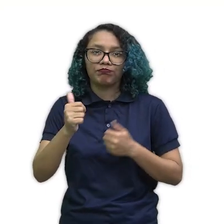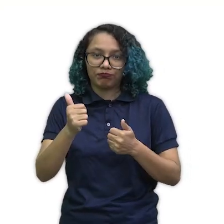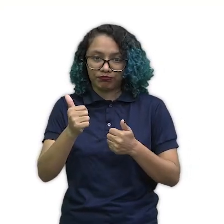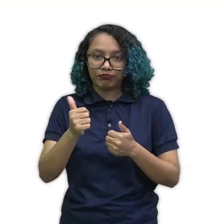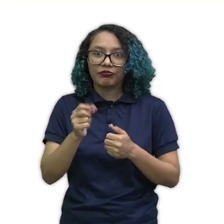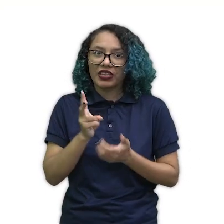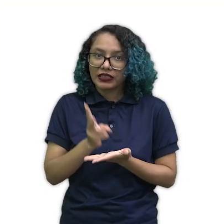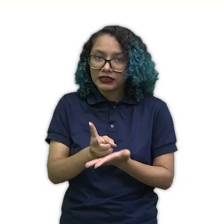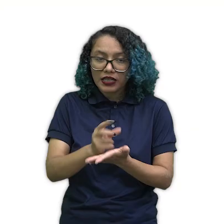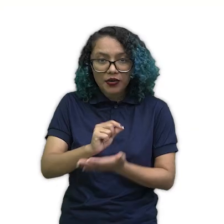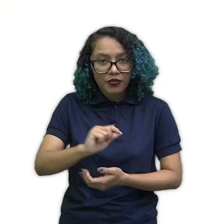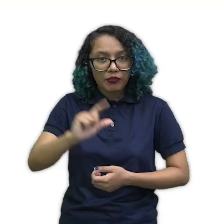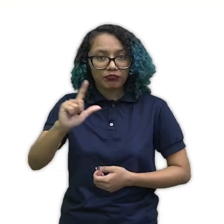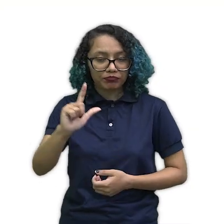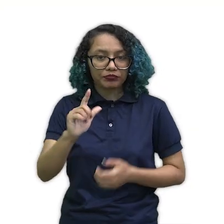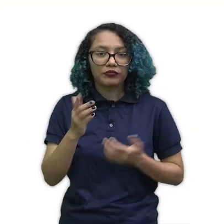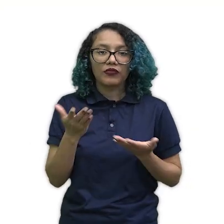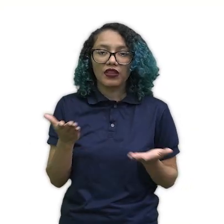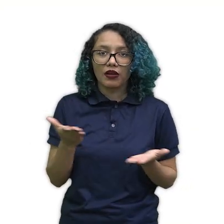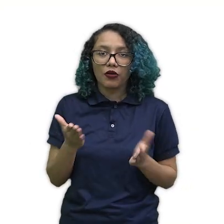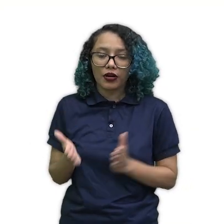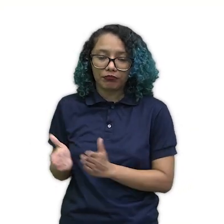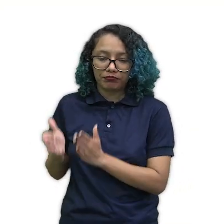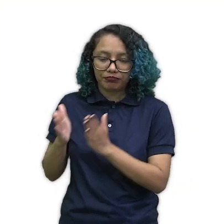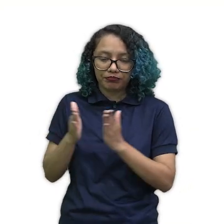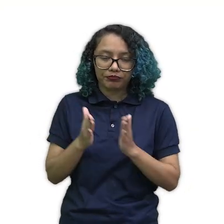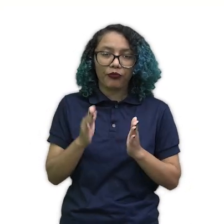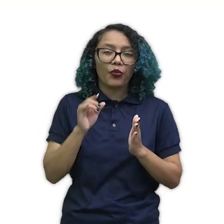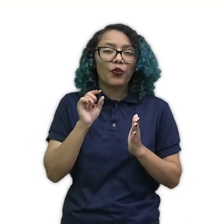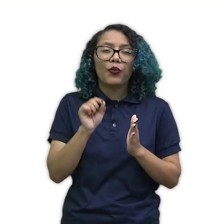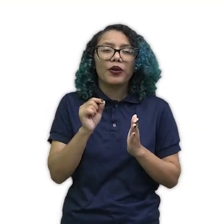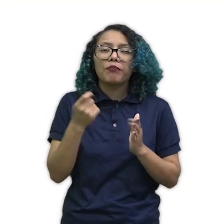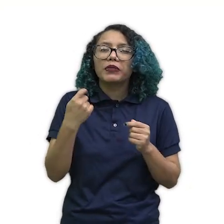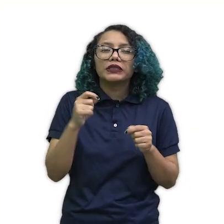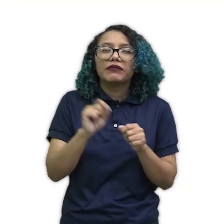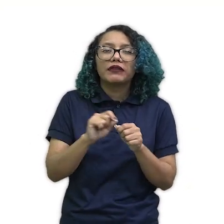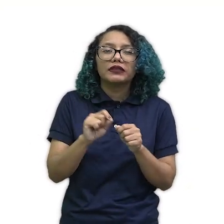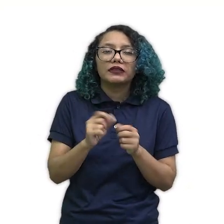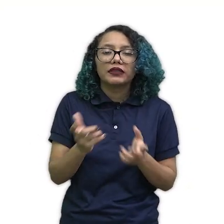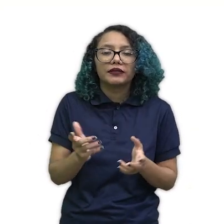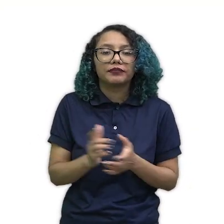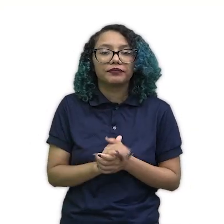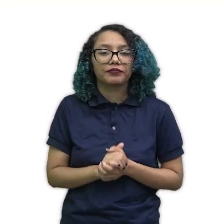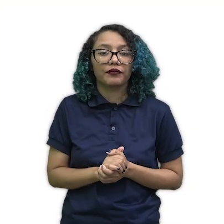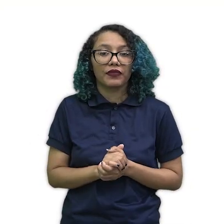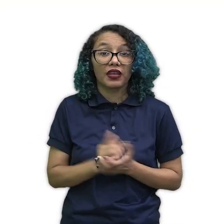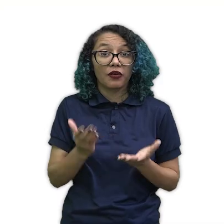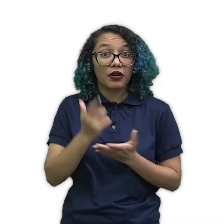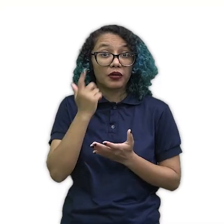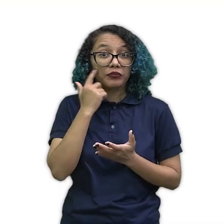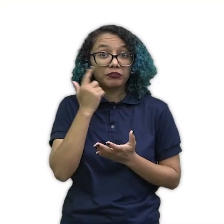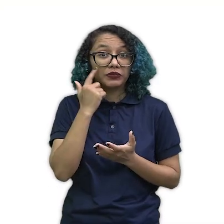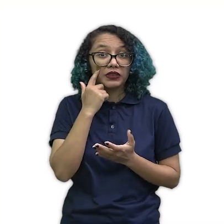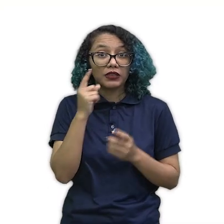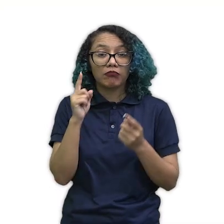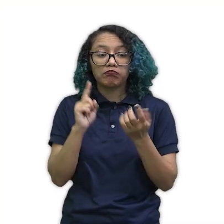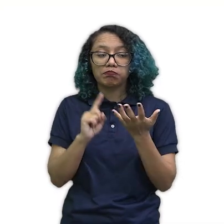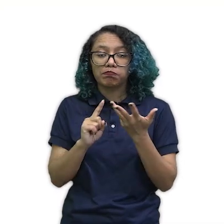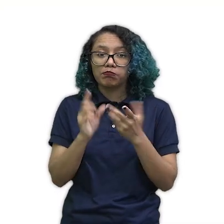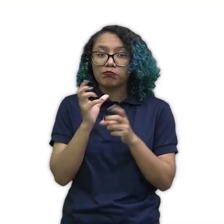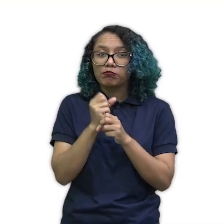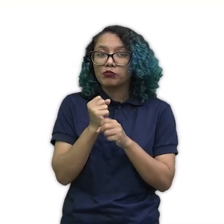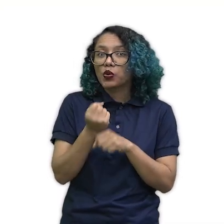Beleza. Qual é o próximo passo agora? Você vai verificar a quantidade de elementos desse